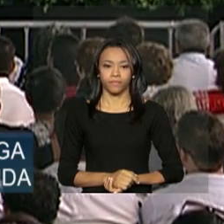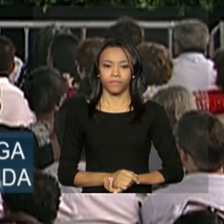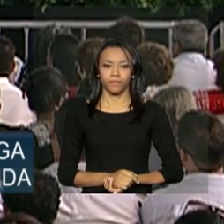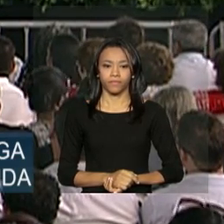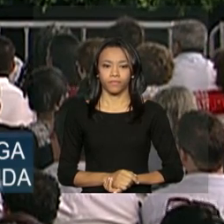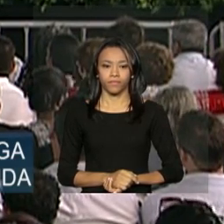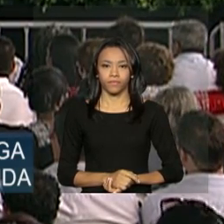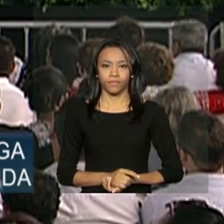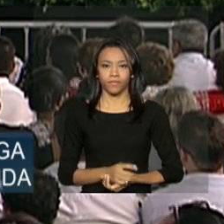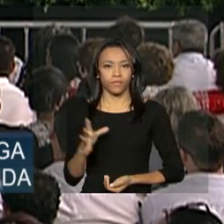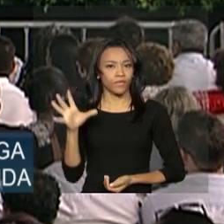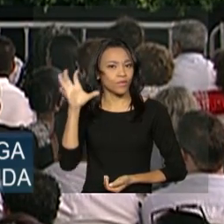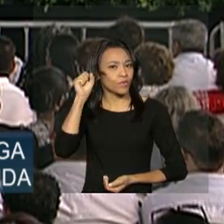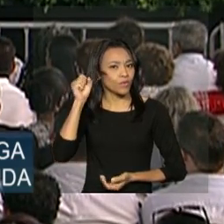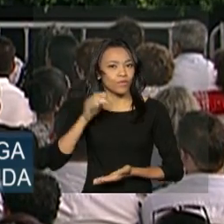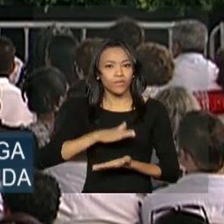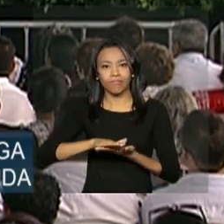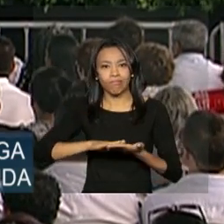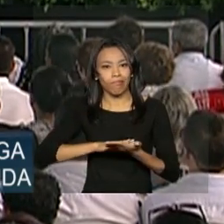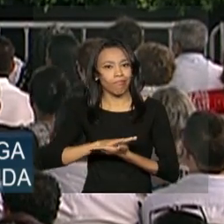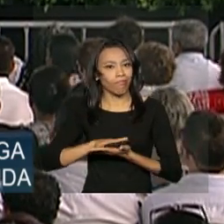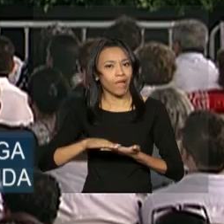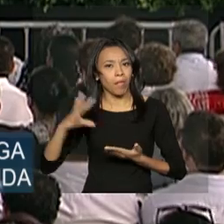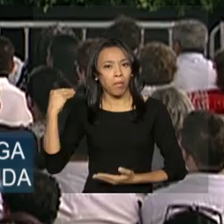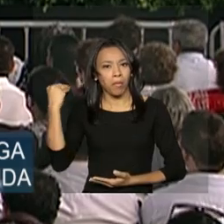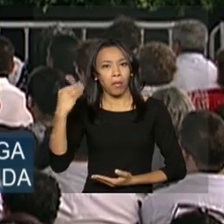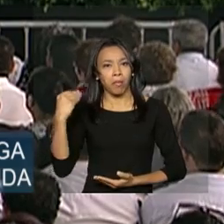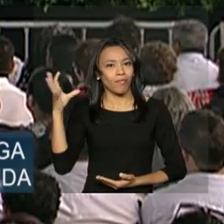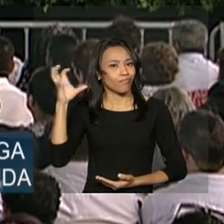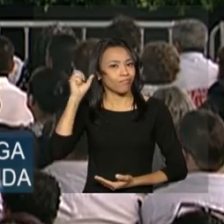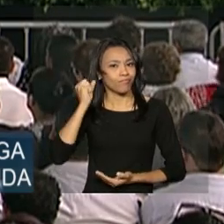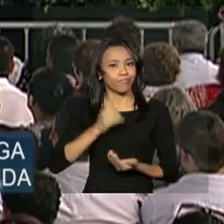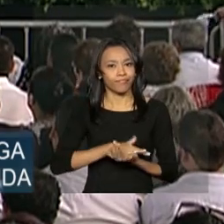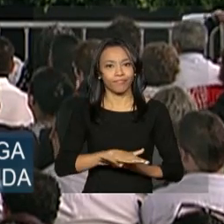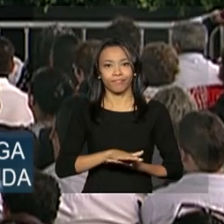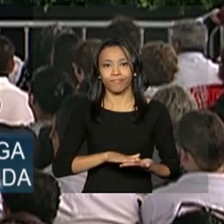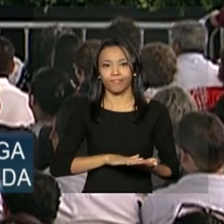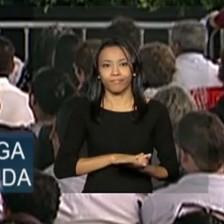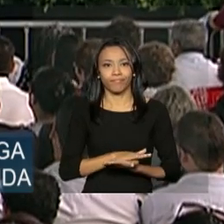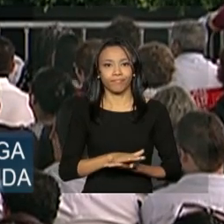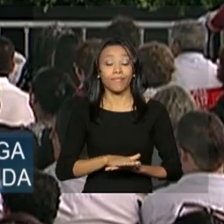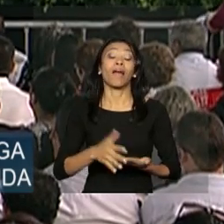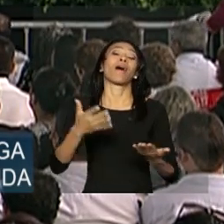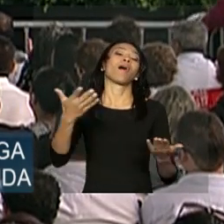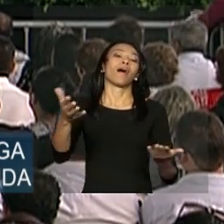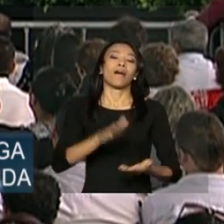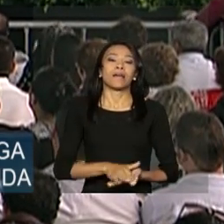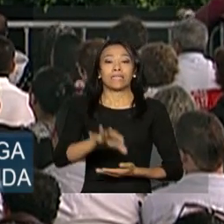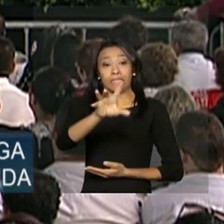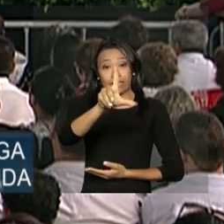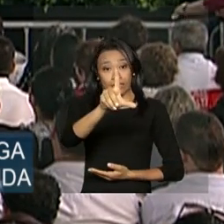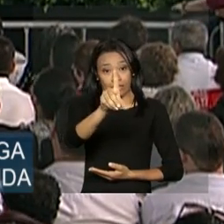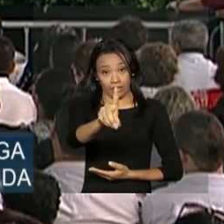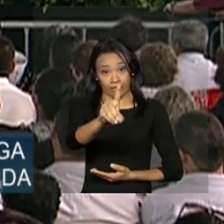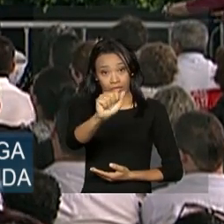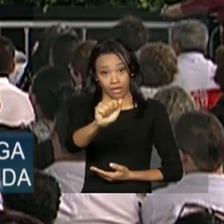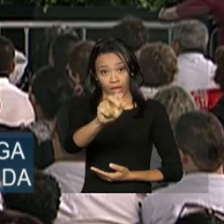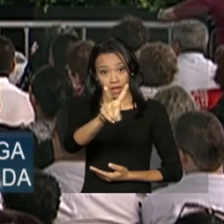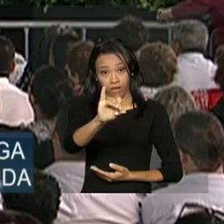Gente, eu não escuto. Davidson Magalhães. O próximo. Zé